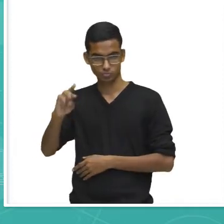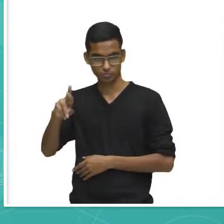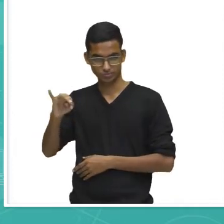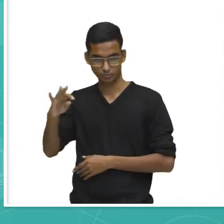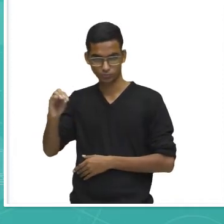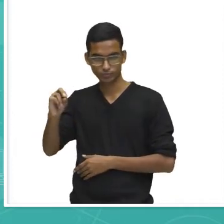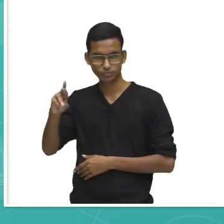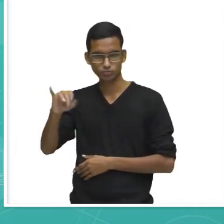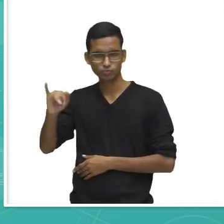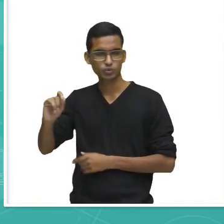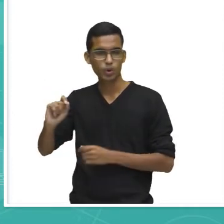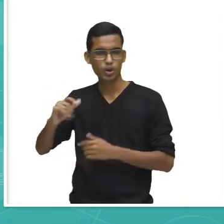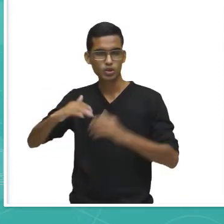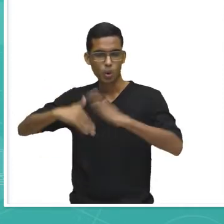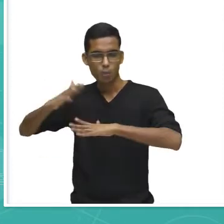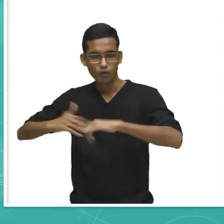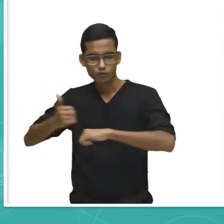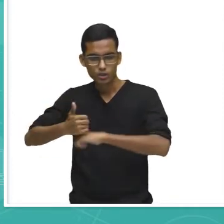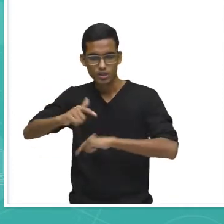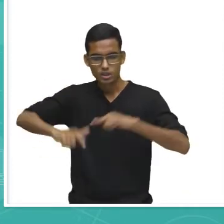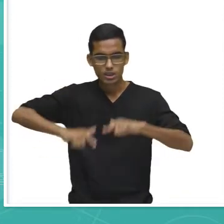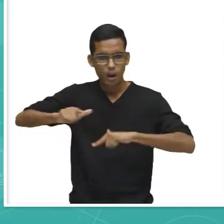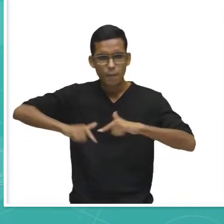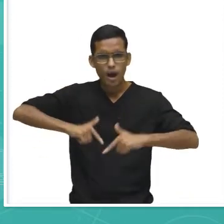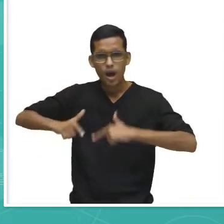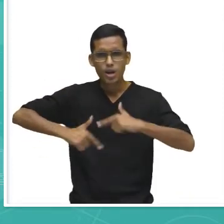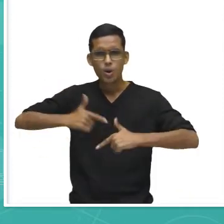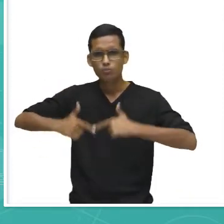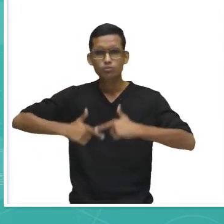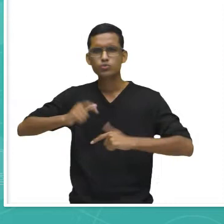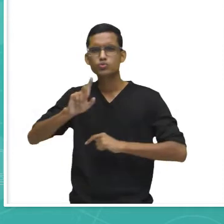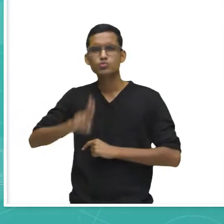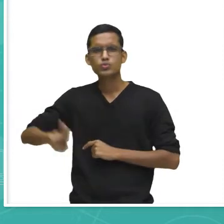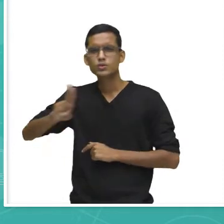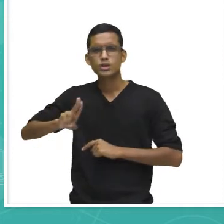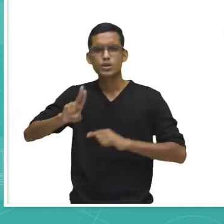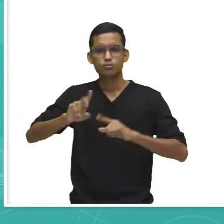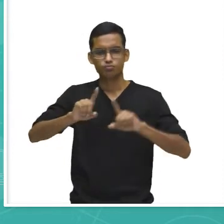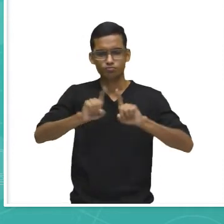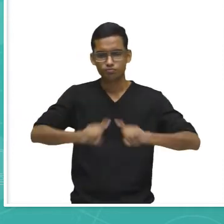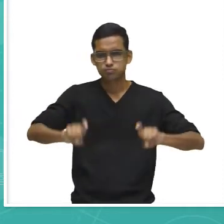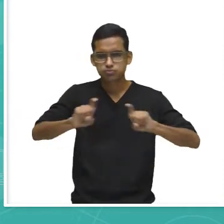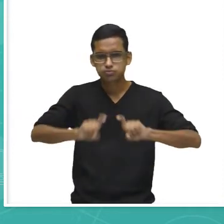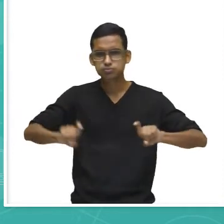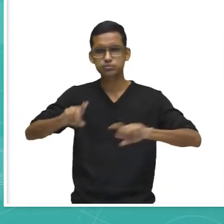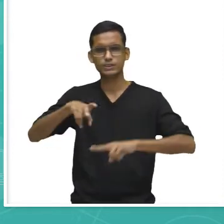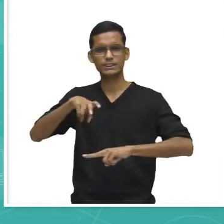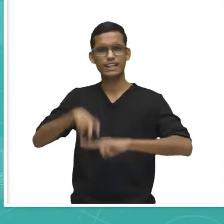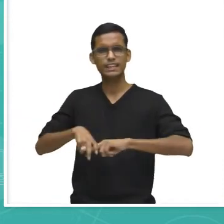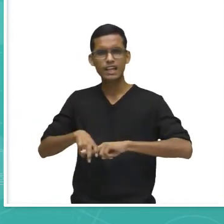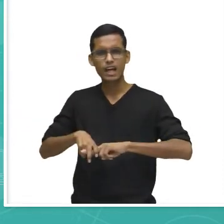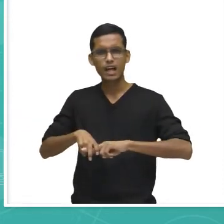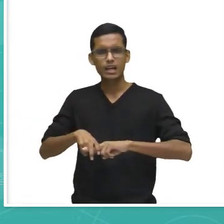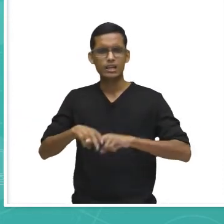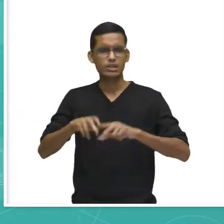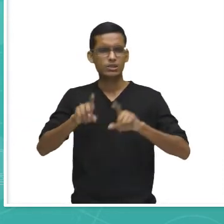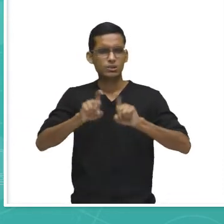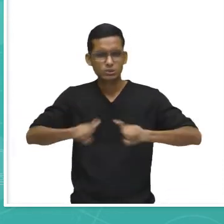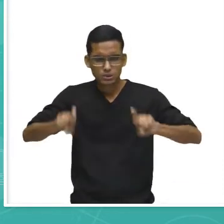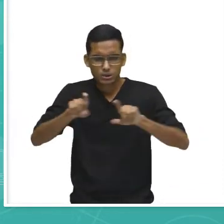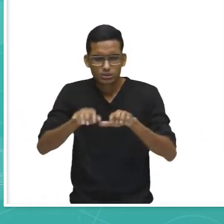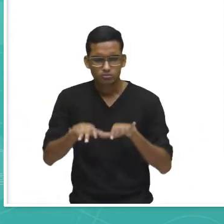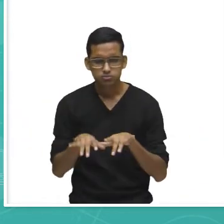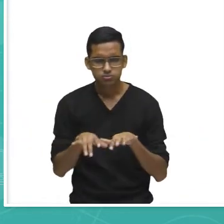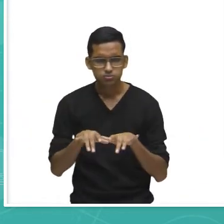Com computadores, ou então escrevendo, passam muito tempo abaixados. E quando eles não têm, né, um material